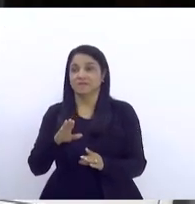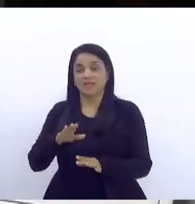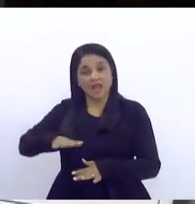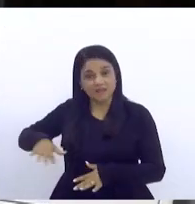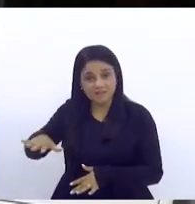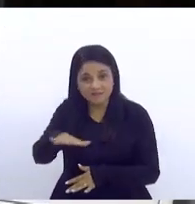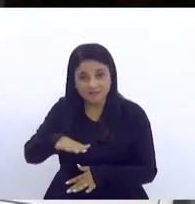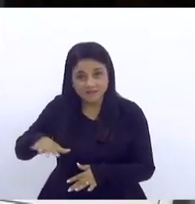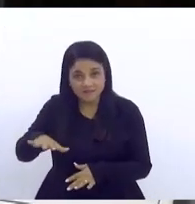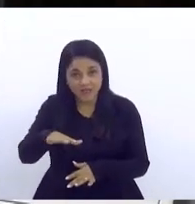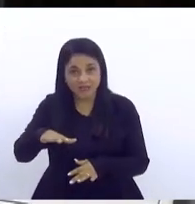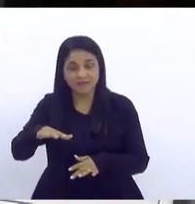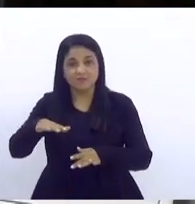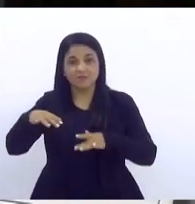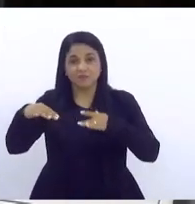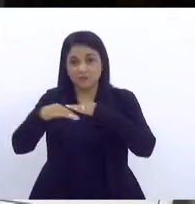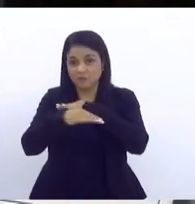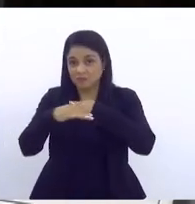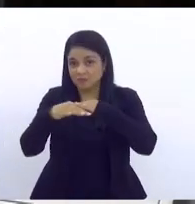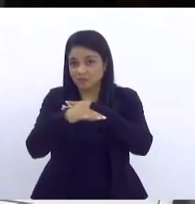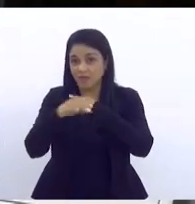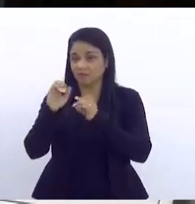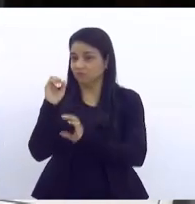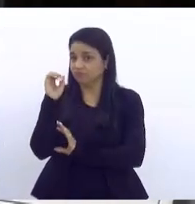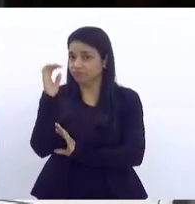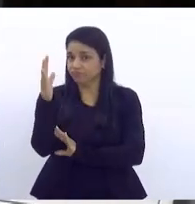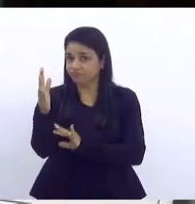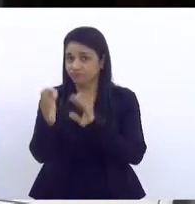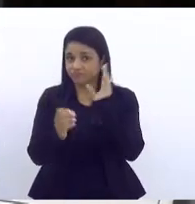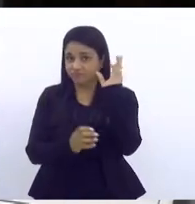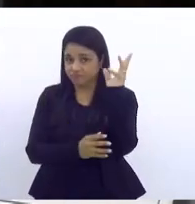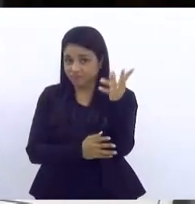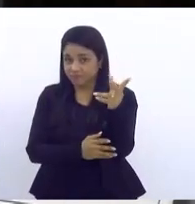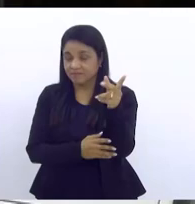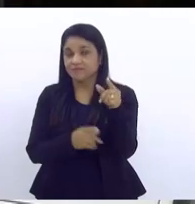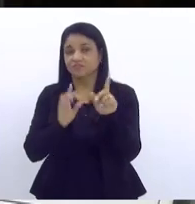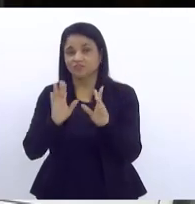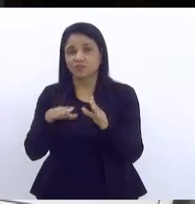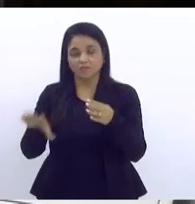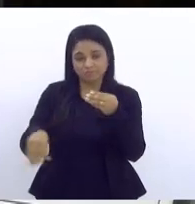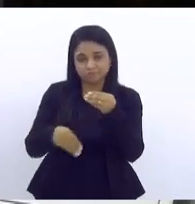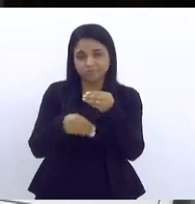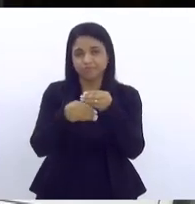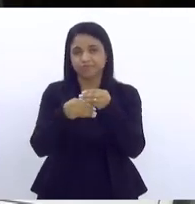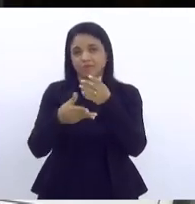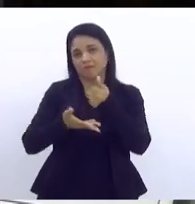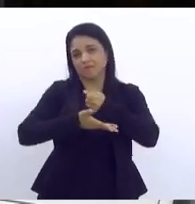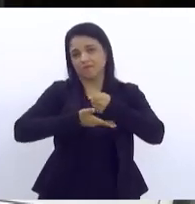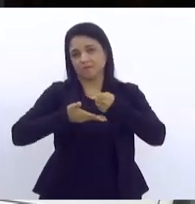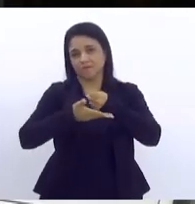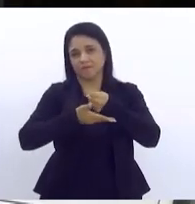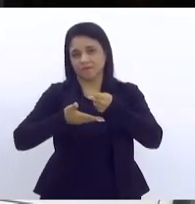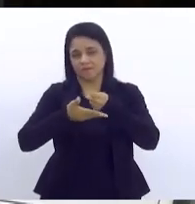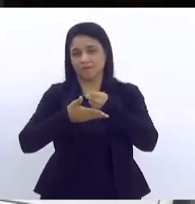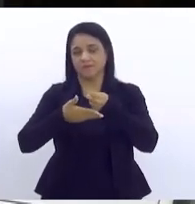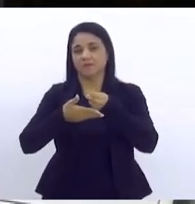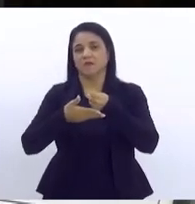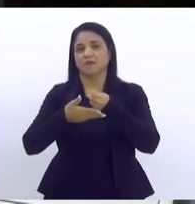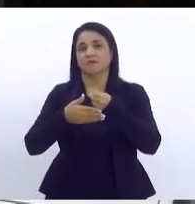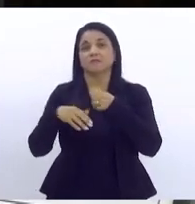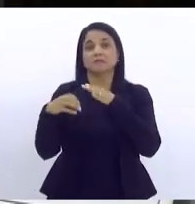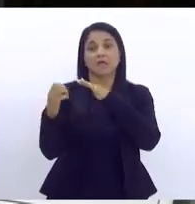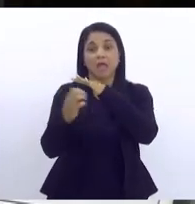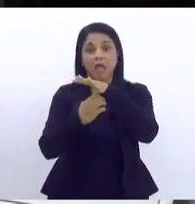as áreas que estão urbanizadas elas compõem já a a a base de universalização que a empresa é